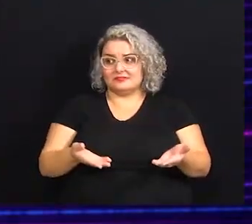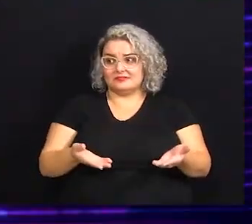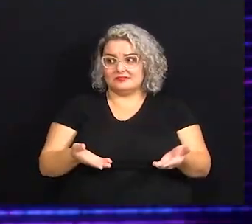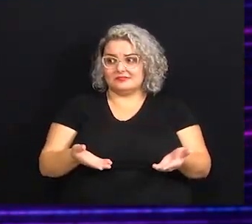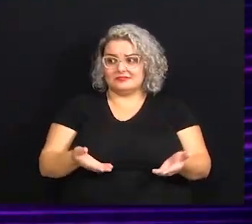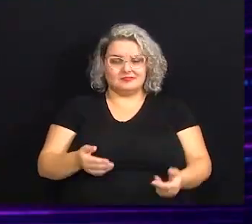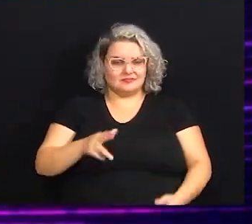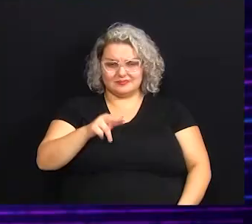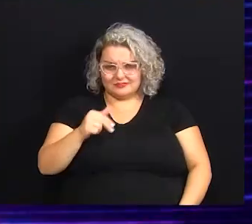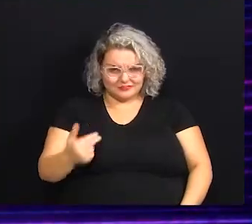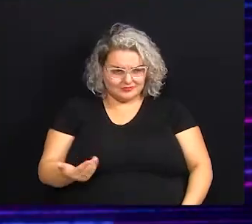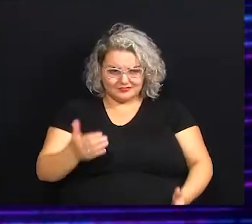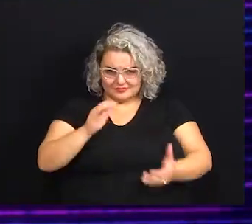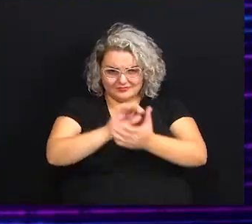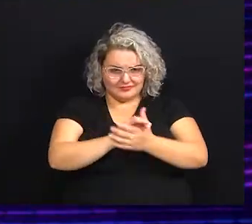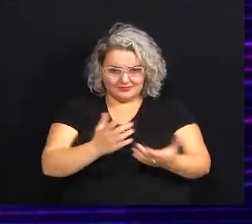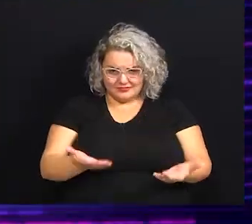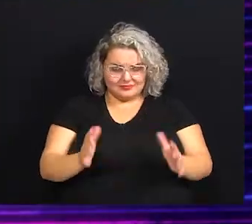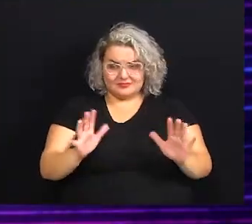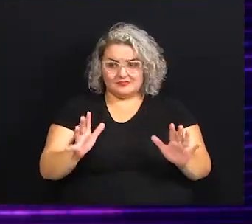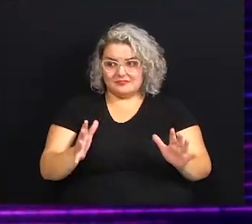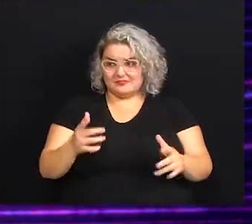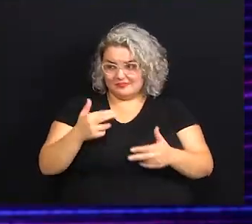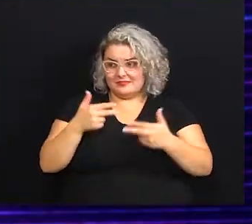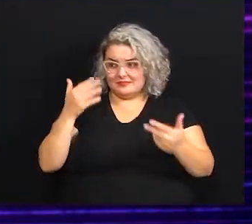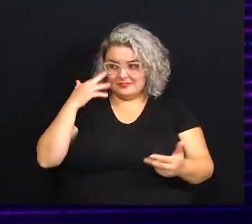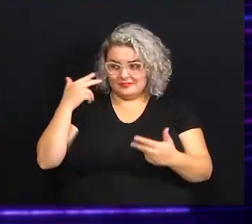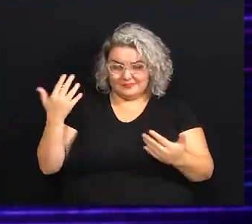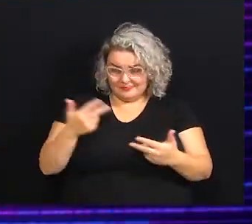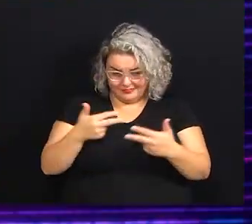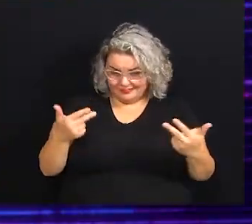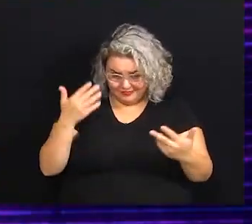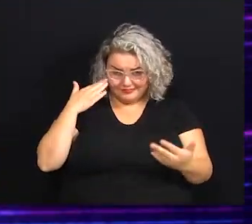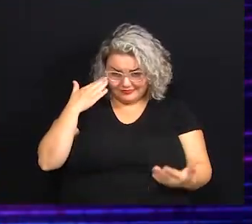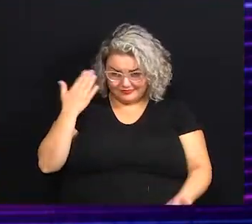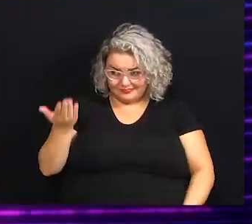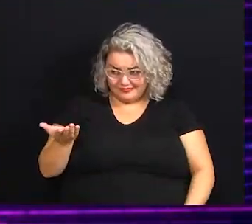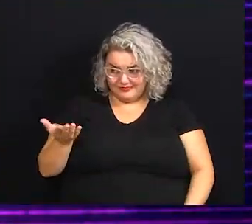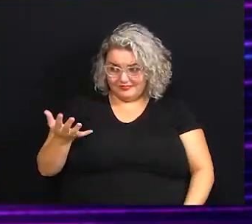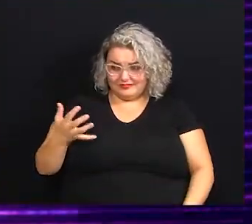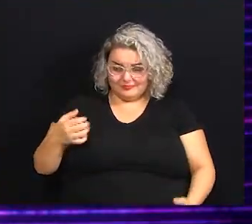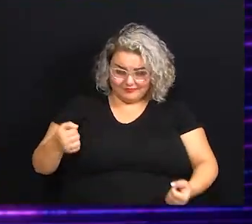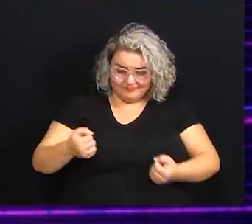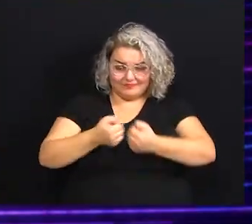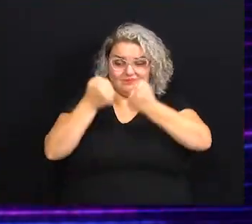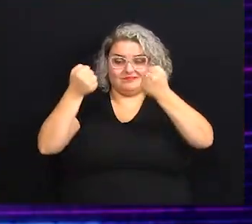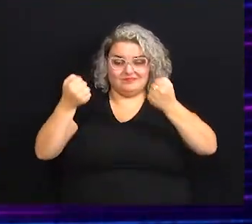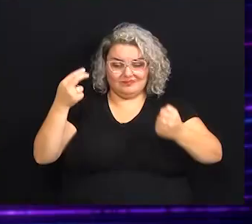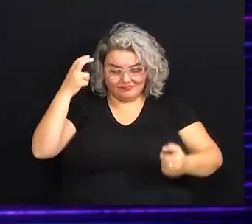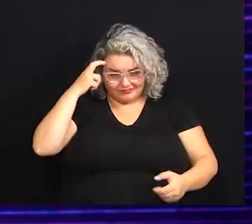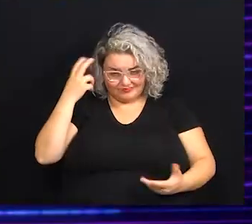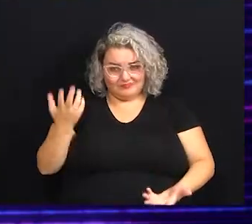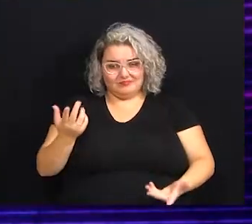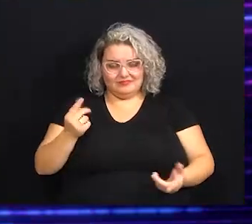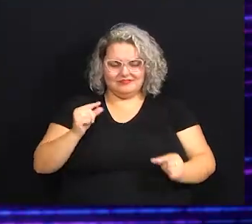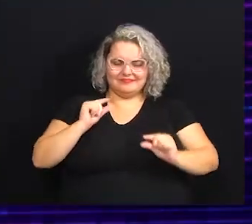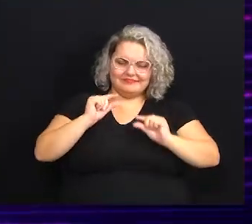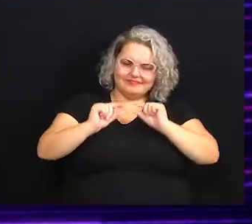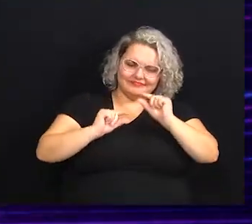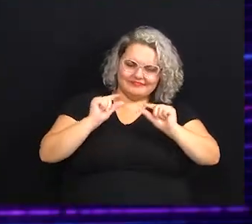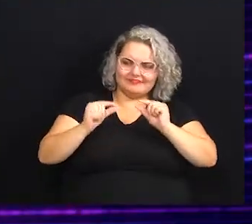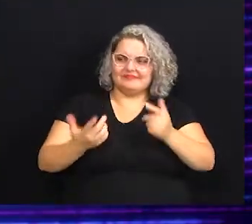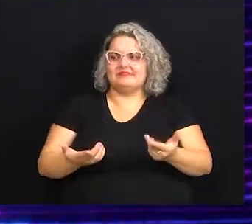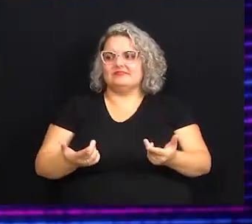você nunca vai ficar com ninguém, você não vai casar, você não vai não sei o quê, sabe aquela coisa? Então ainda tem aquele choque cultural que eu acho que aos pouquinhos